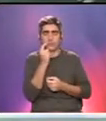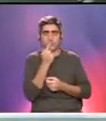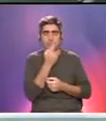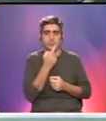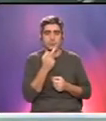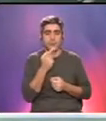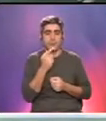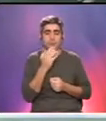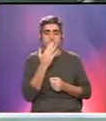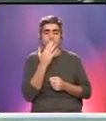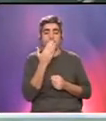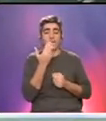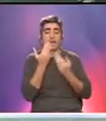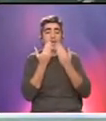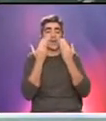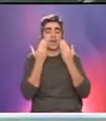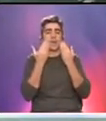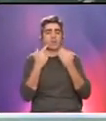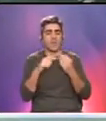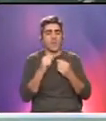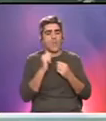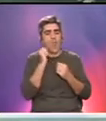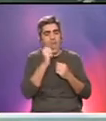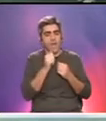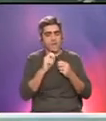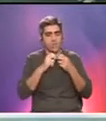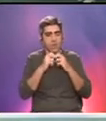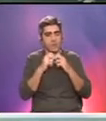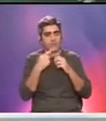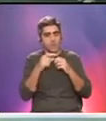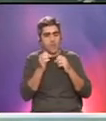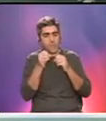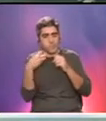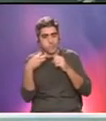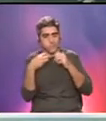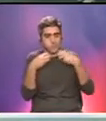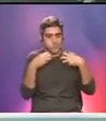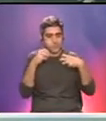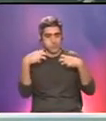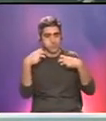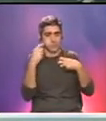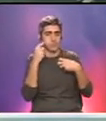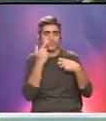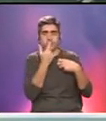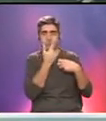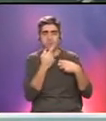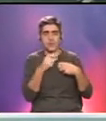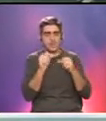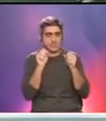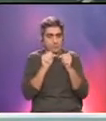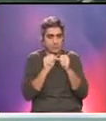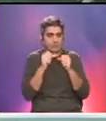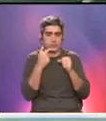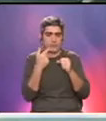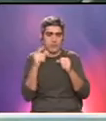na zona anterior, têm infecções muito grandes. Portanto, têm quistes grandes, está com pus, e, portanto,